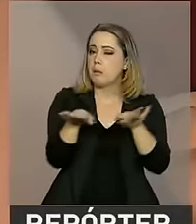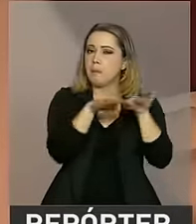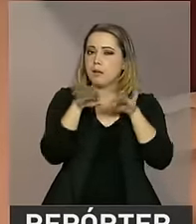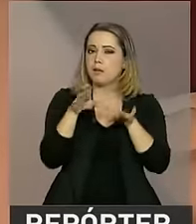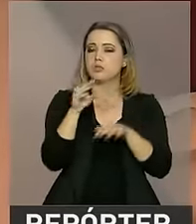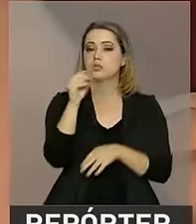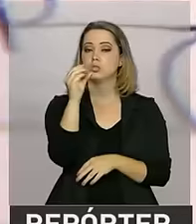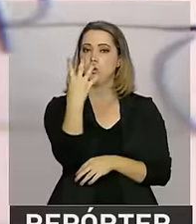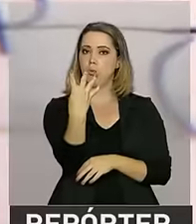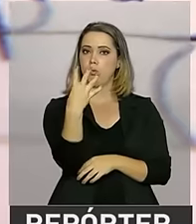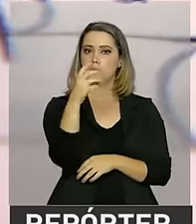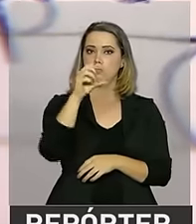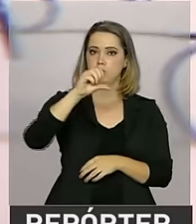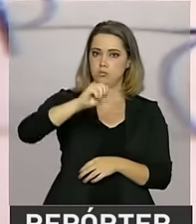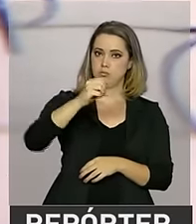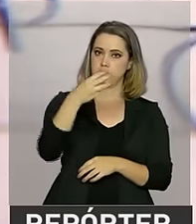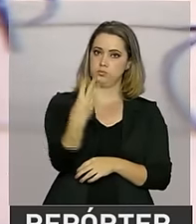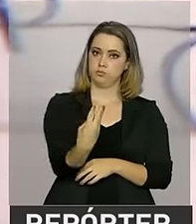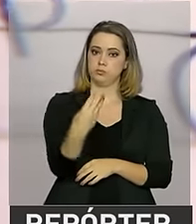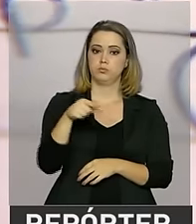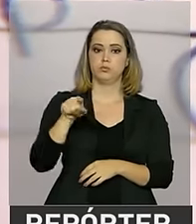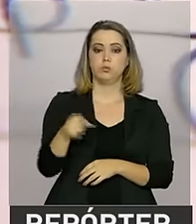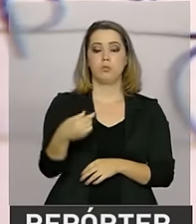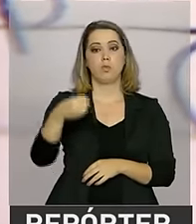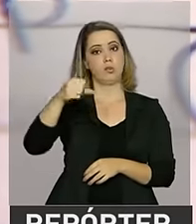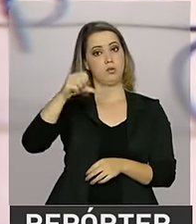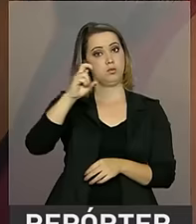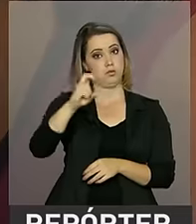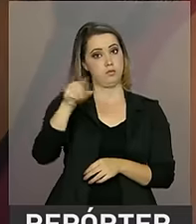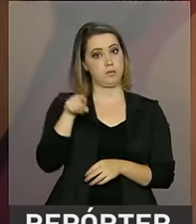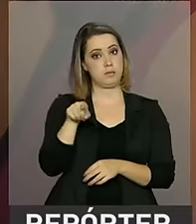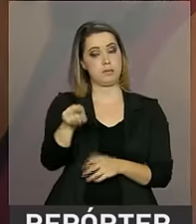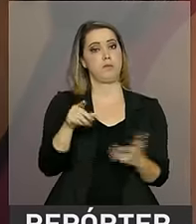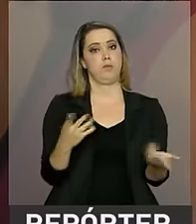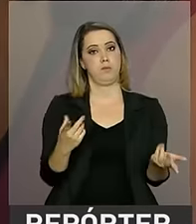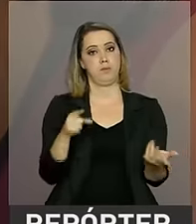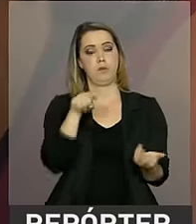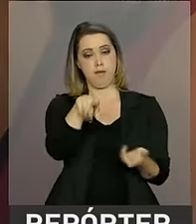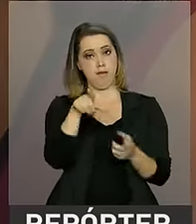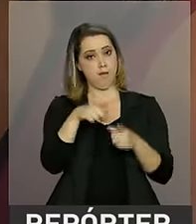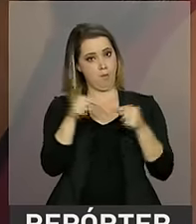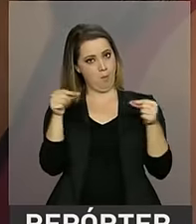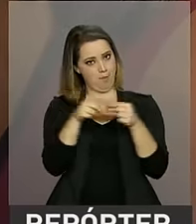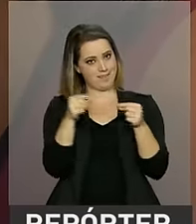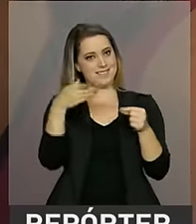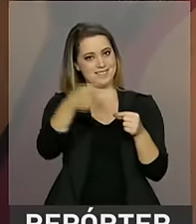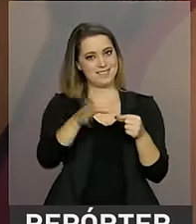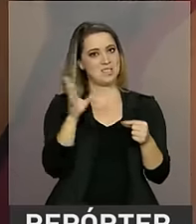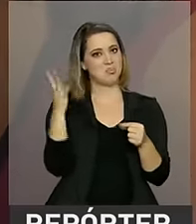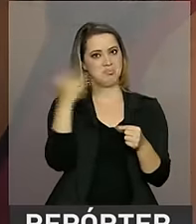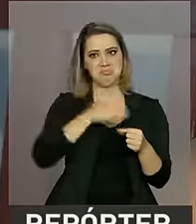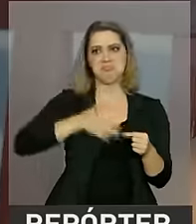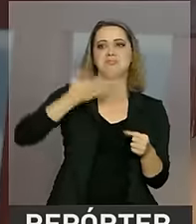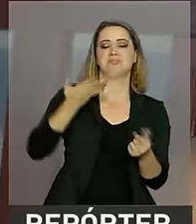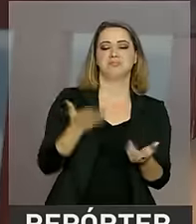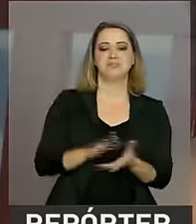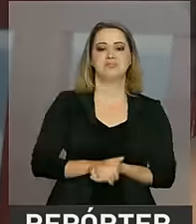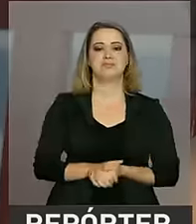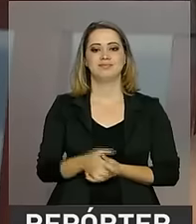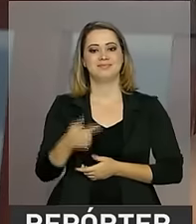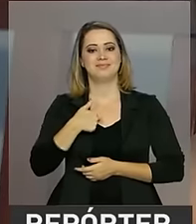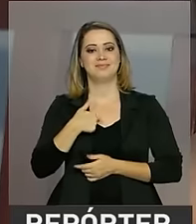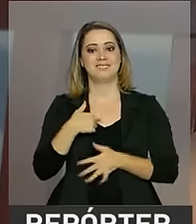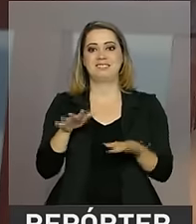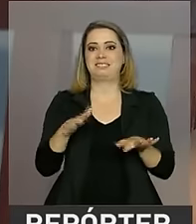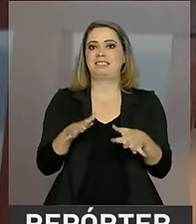foi de 493,92 pontos para Brasiliense o resultado foi uma surpresa eu fiquei me